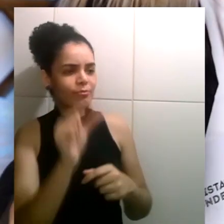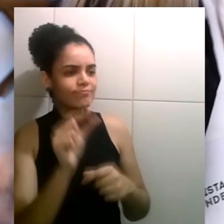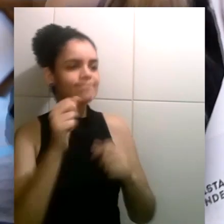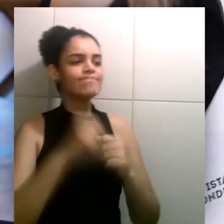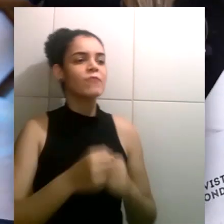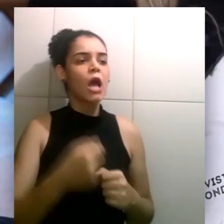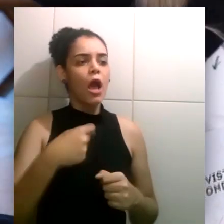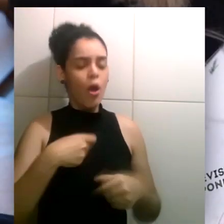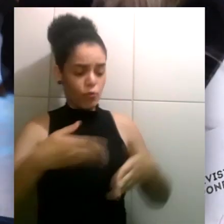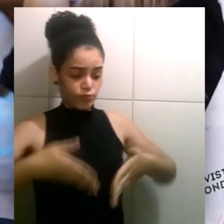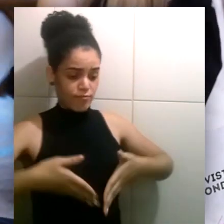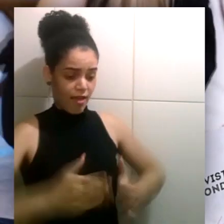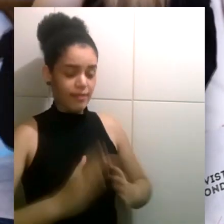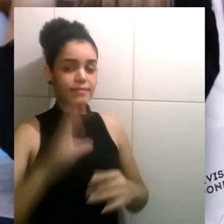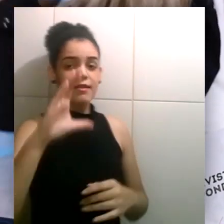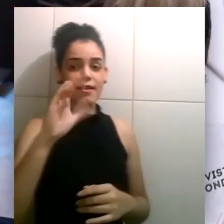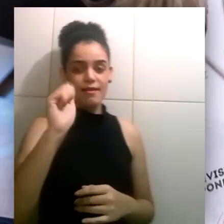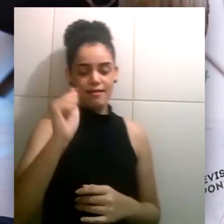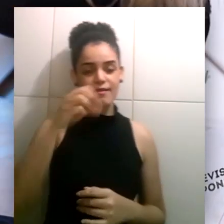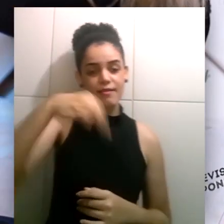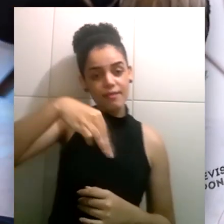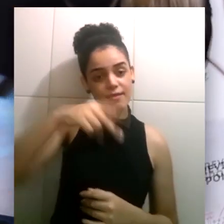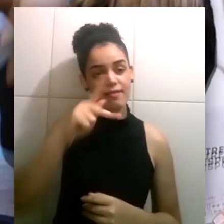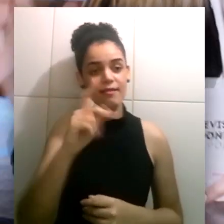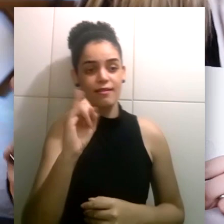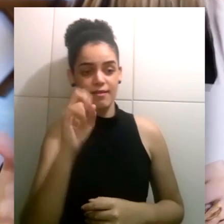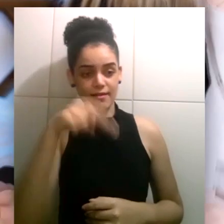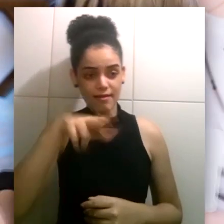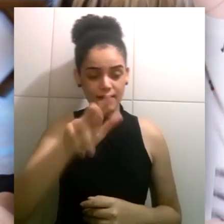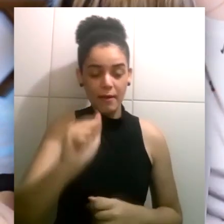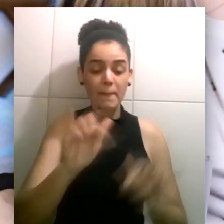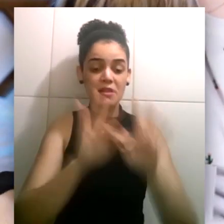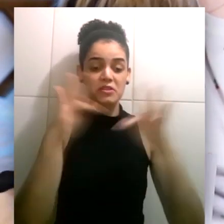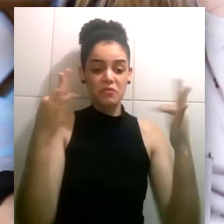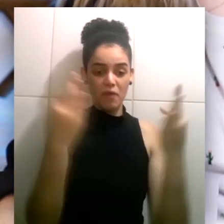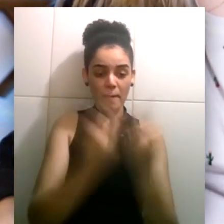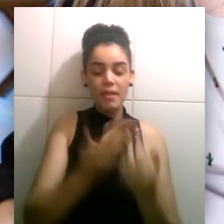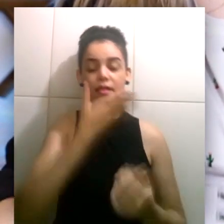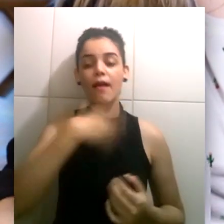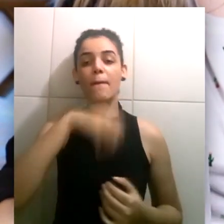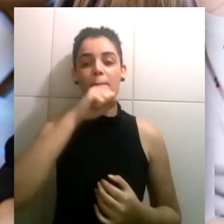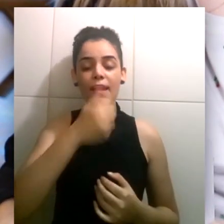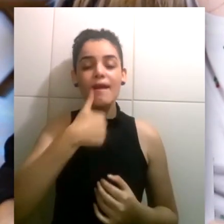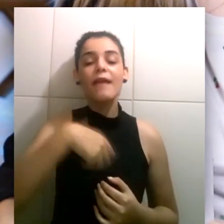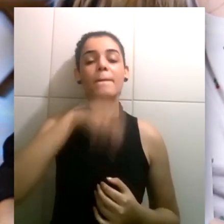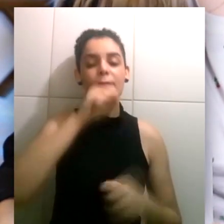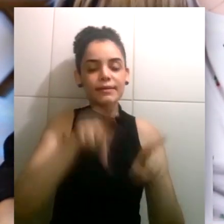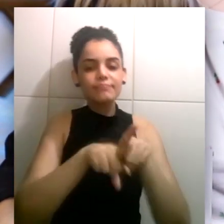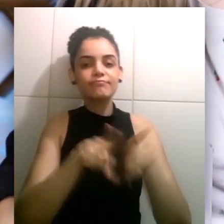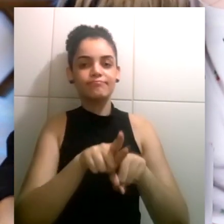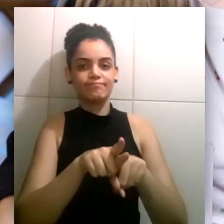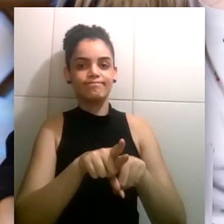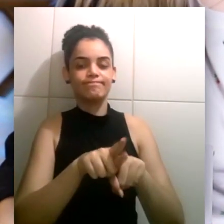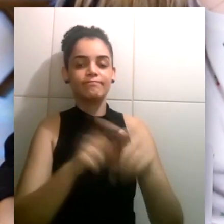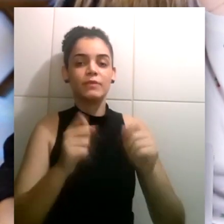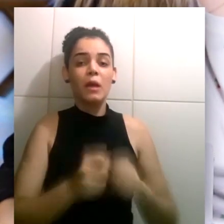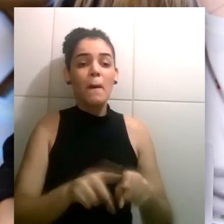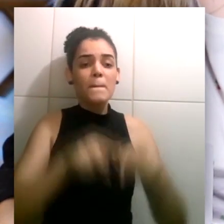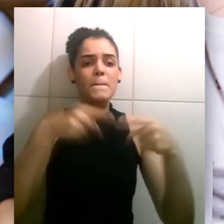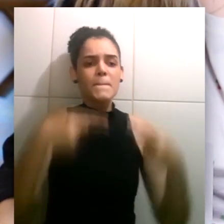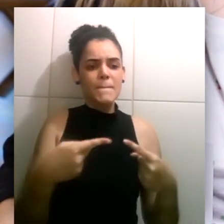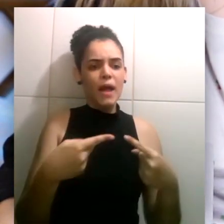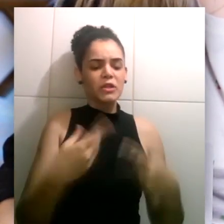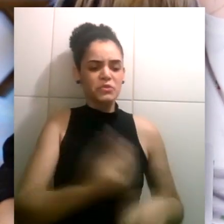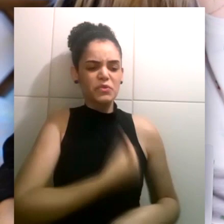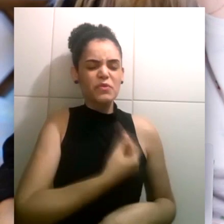pouquinho. Eu nasci em Campinas, a família do meu pai e da minha mãe, as duas famílias são de Campinas. Mas eu morei